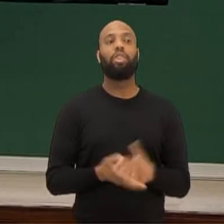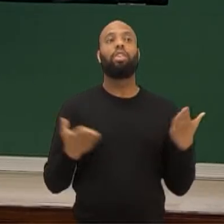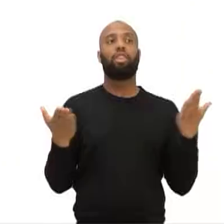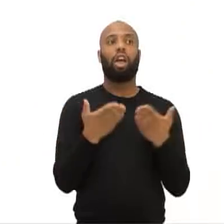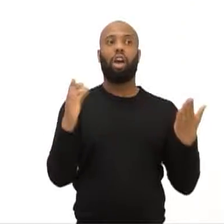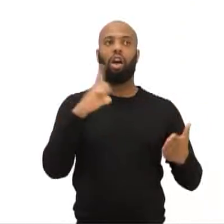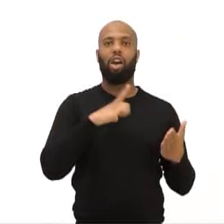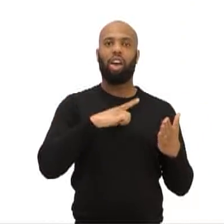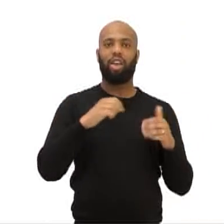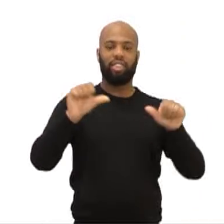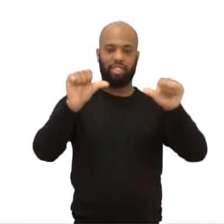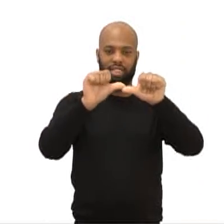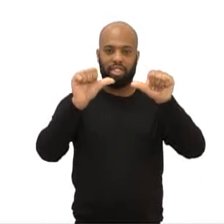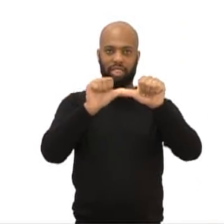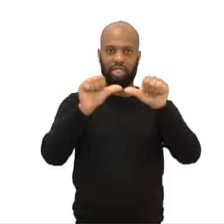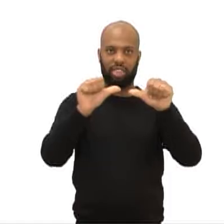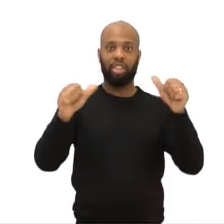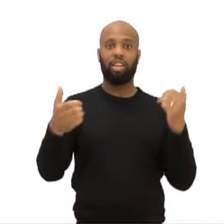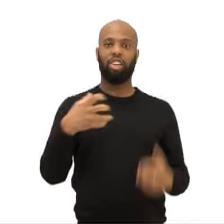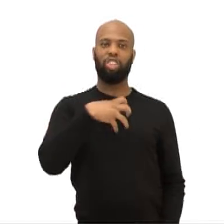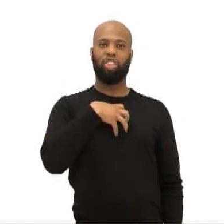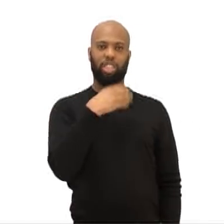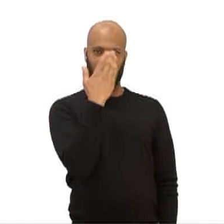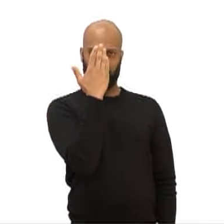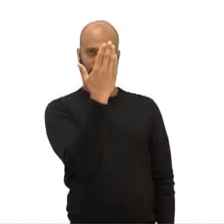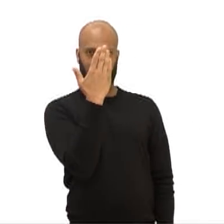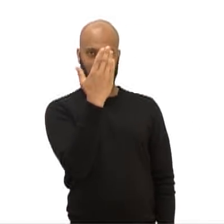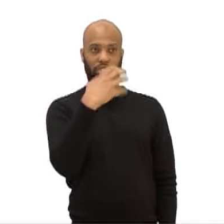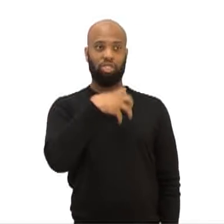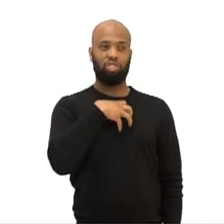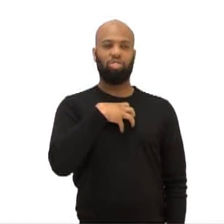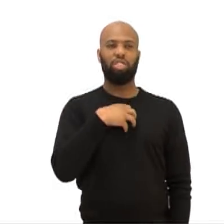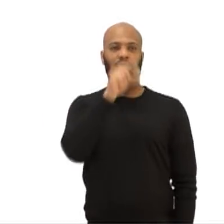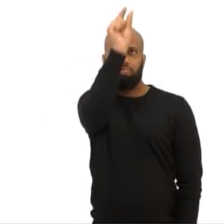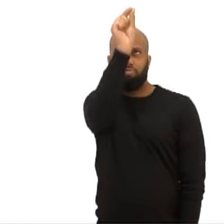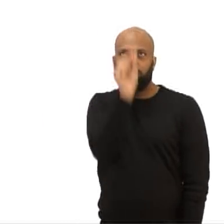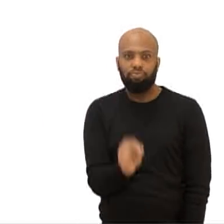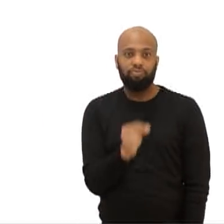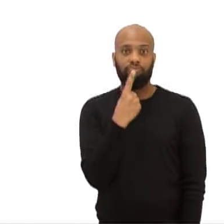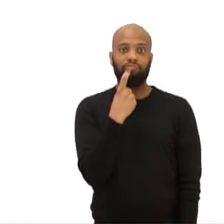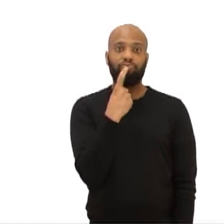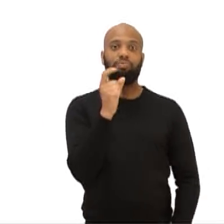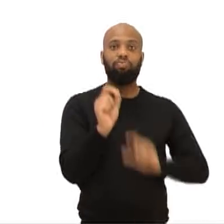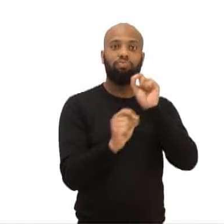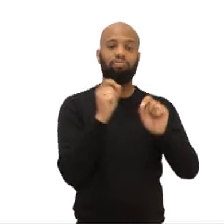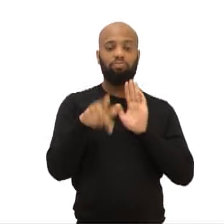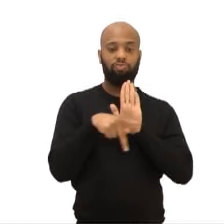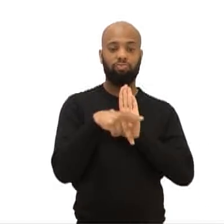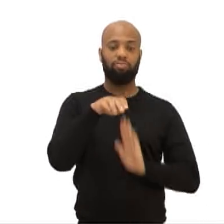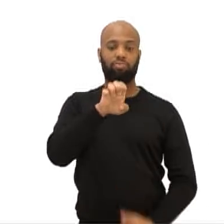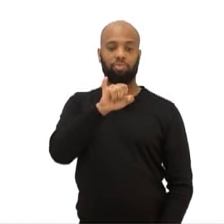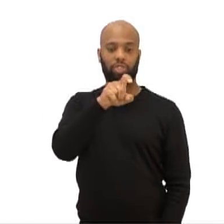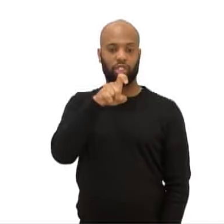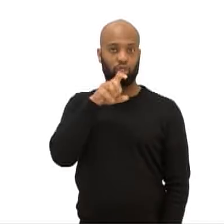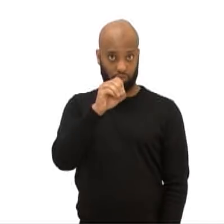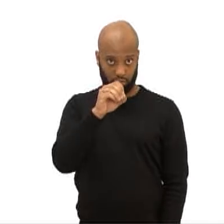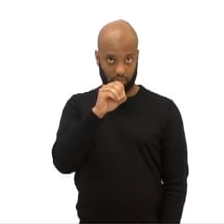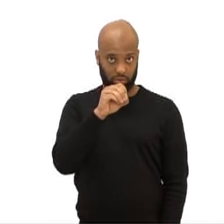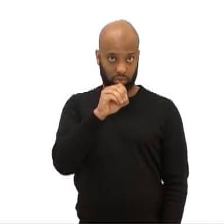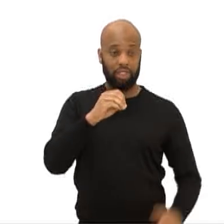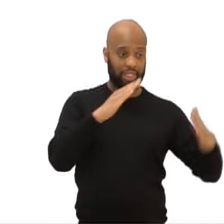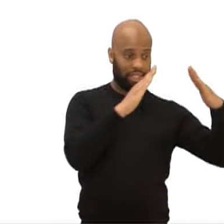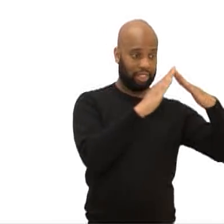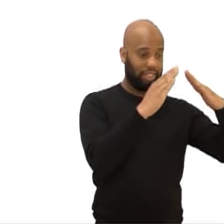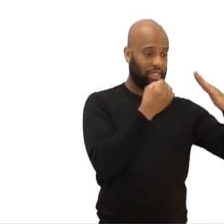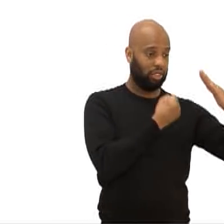Simetria de reflexão. Segmento de reta em vermelho é o eixo de simetria. A casinha